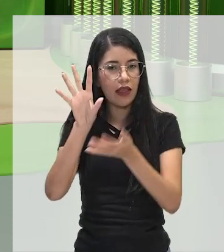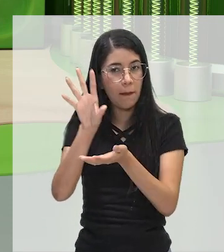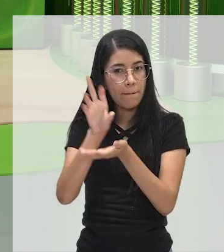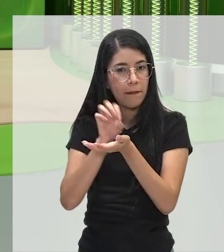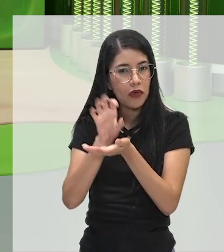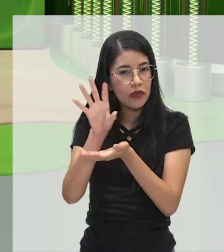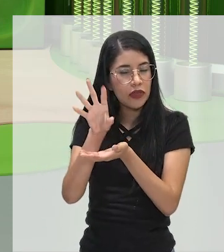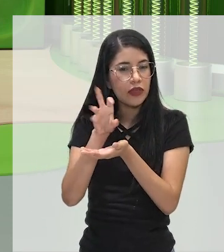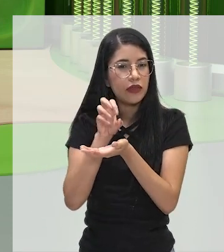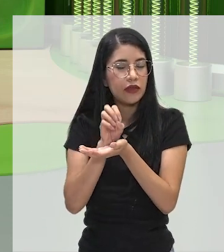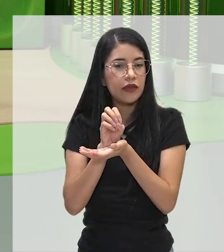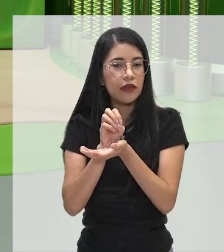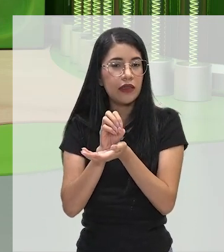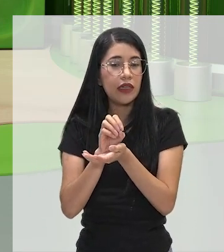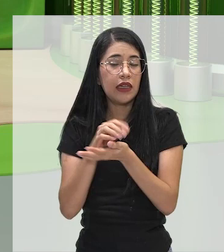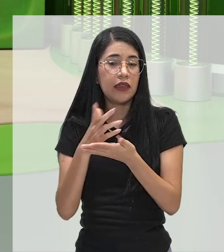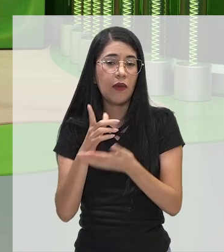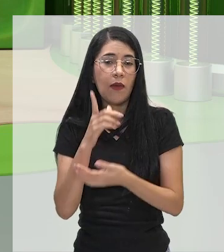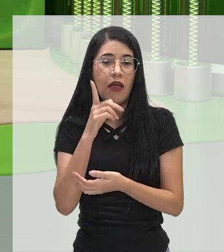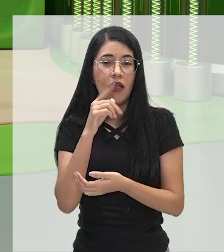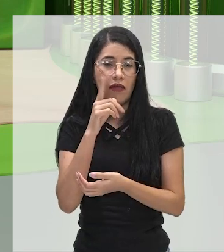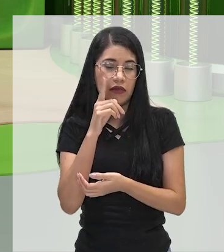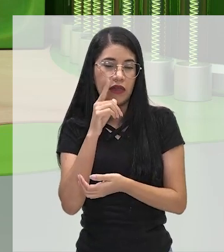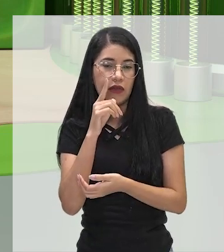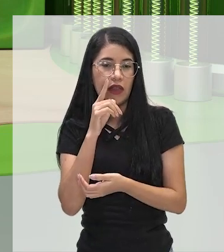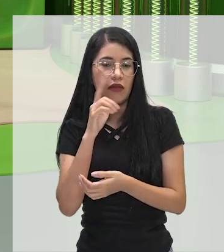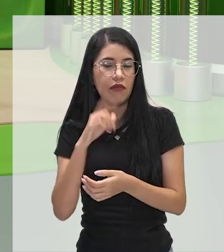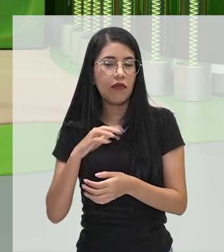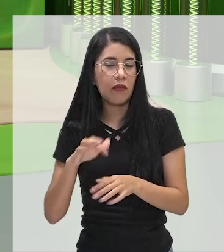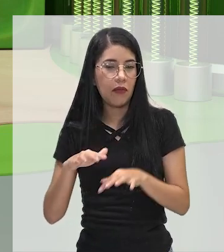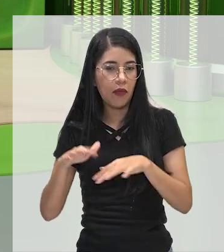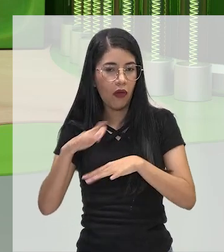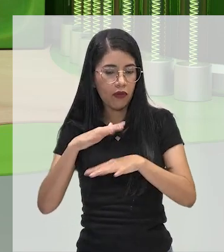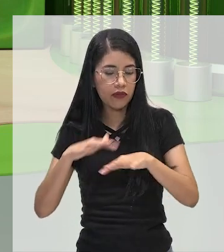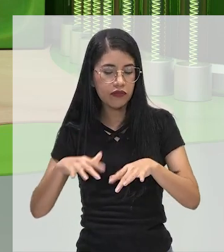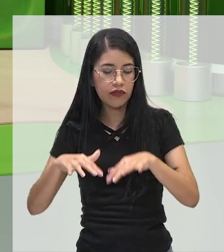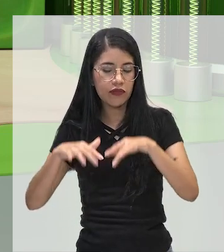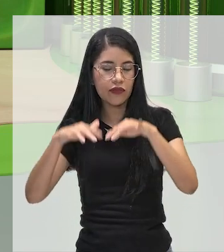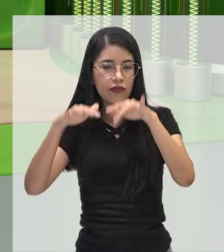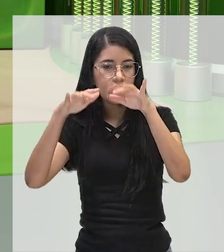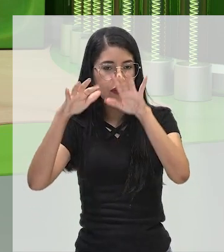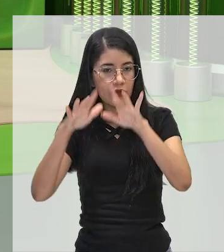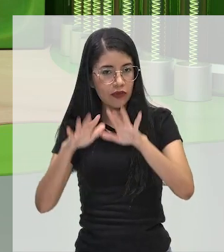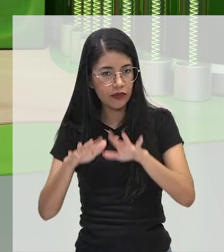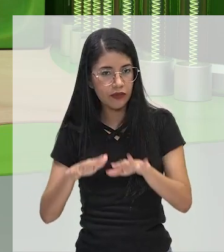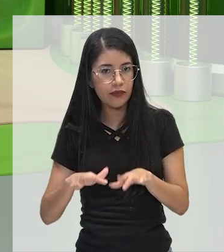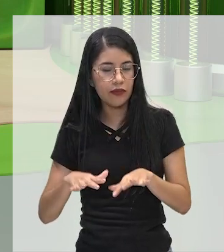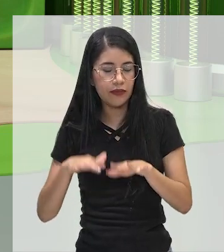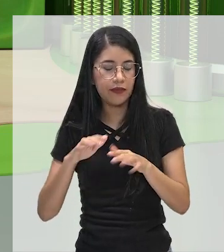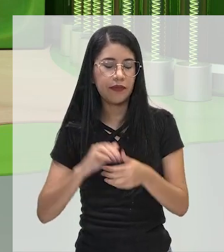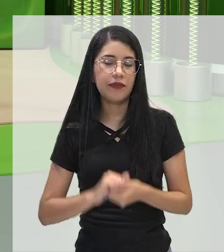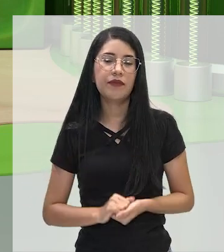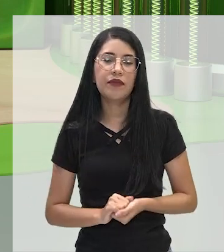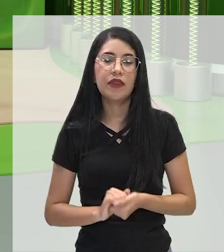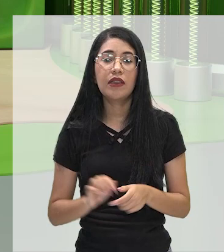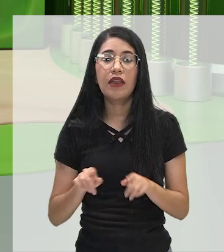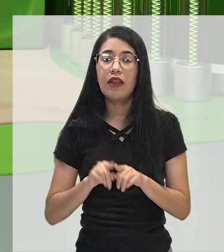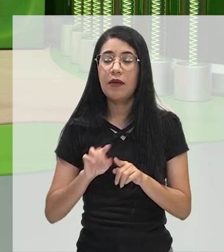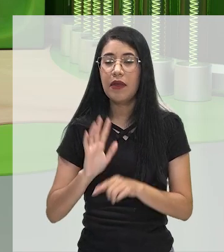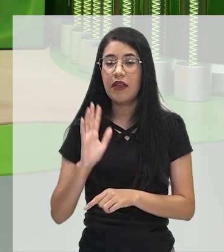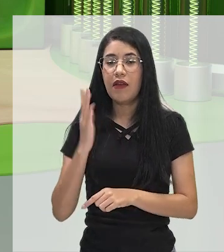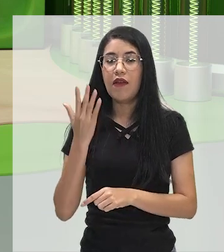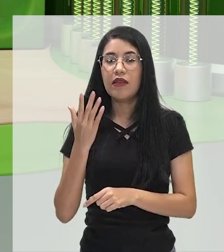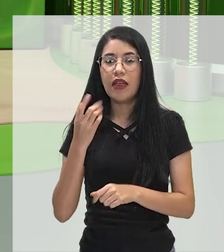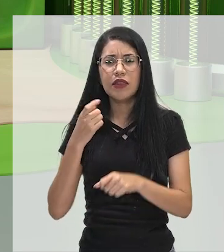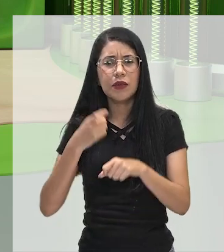ali. Como a água ela é um fluido, né, ela vai ter esse movimento, então ela vai ter a maré alta e maré baixa. Acontece também na parte